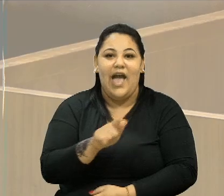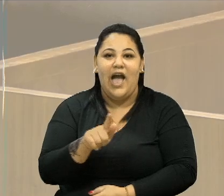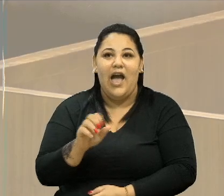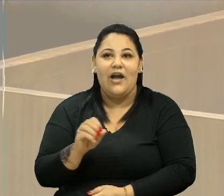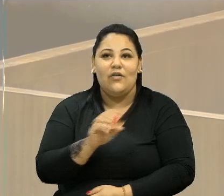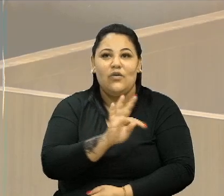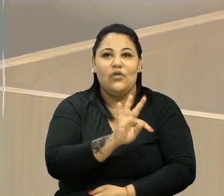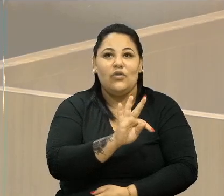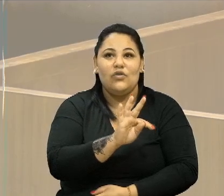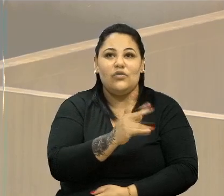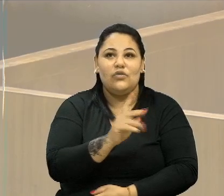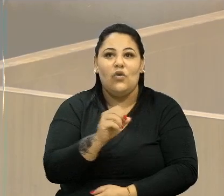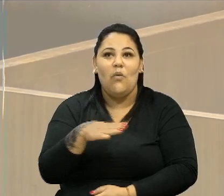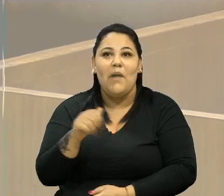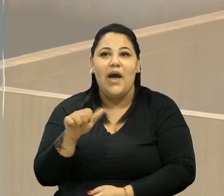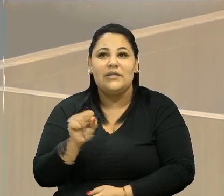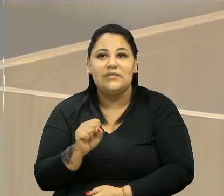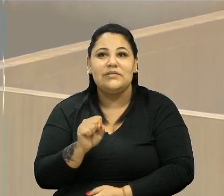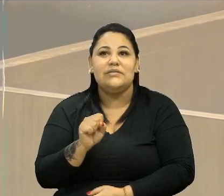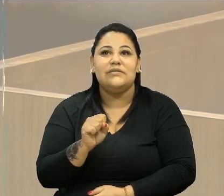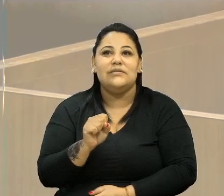Thomas e